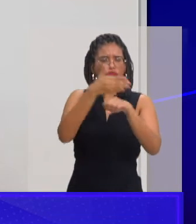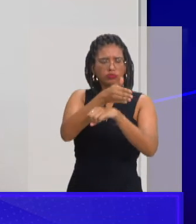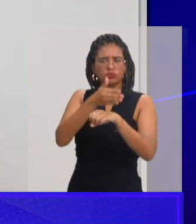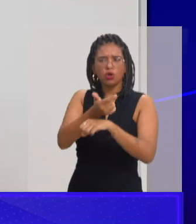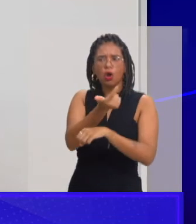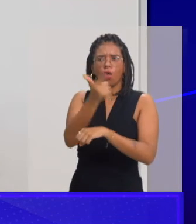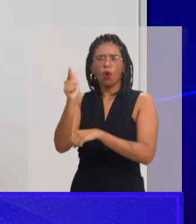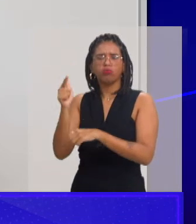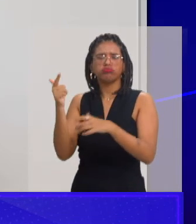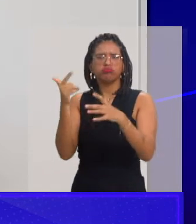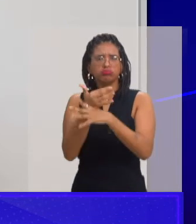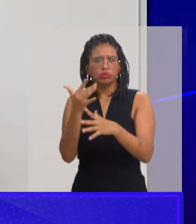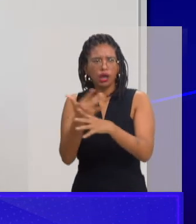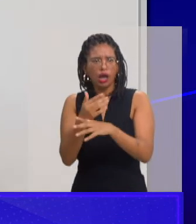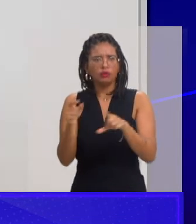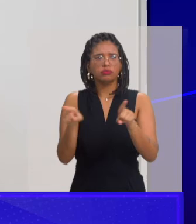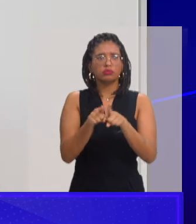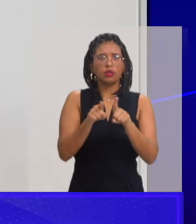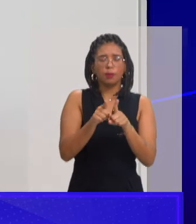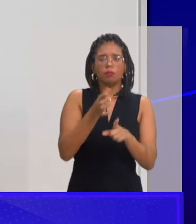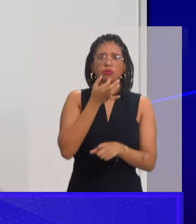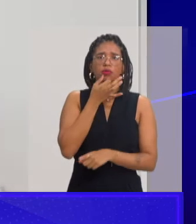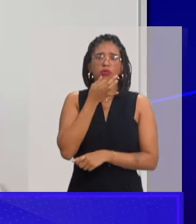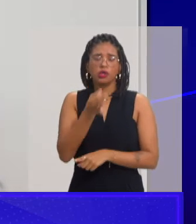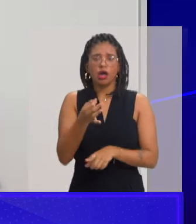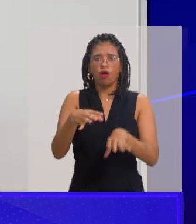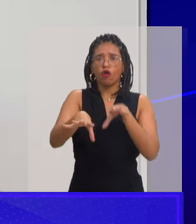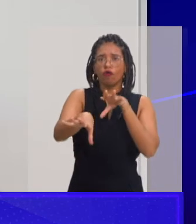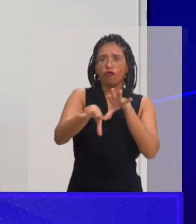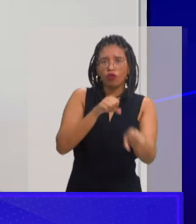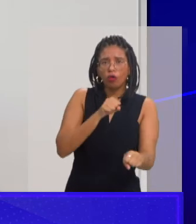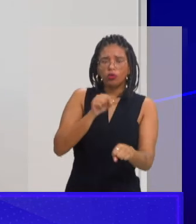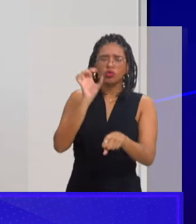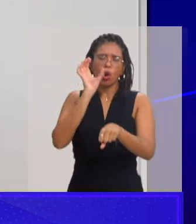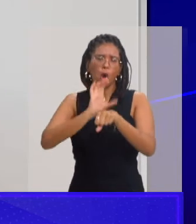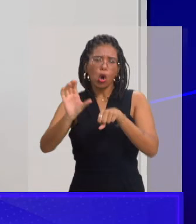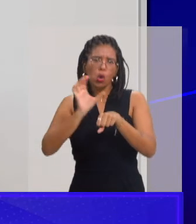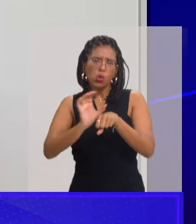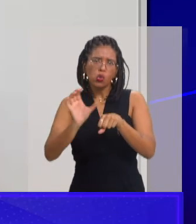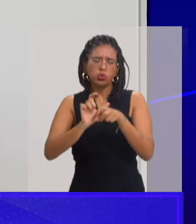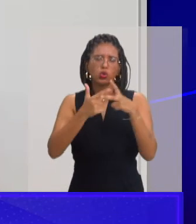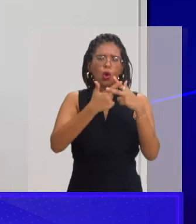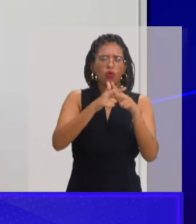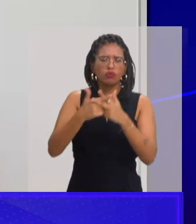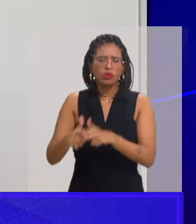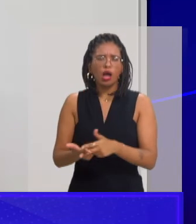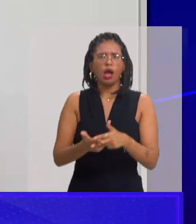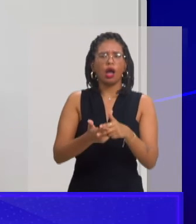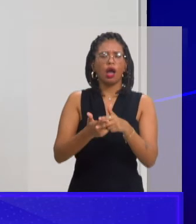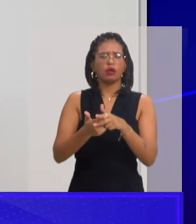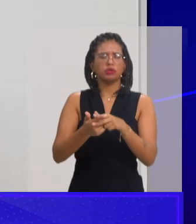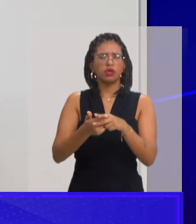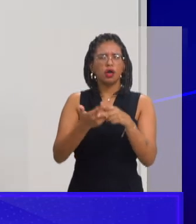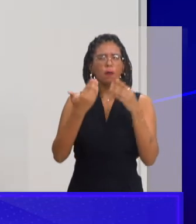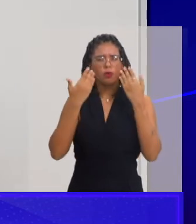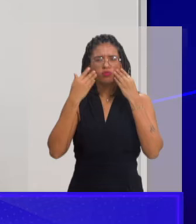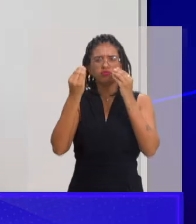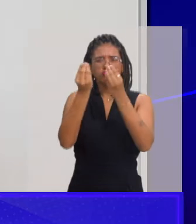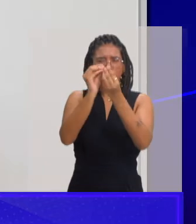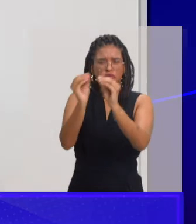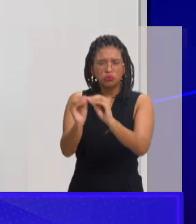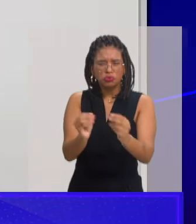o Ocuparte, que é organizado pela Lu Rebordosi, um coletivo de artistas e itinerantes também, ocupem